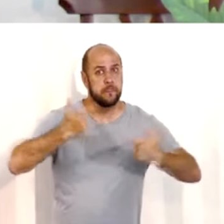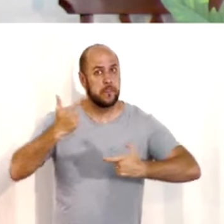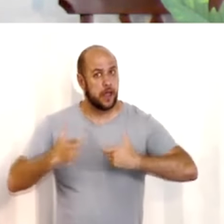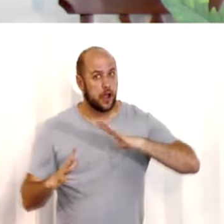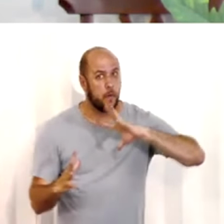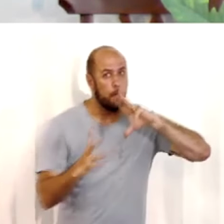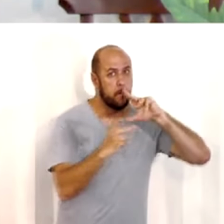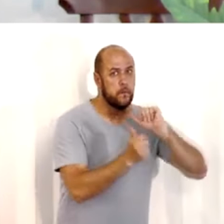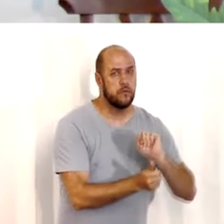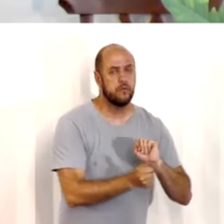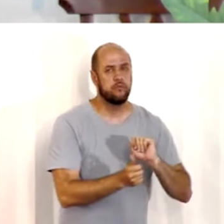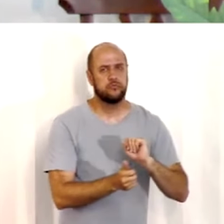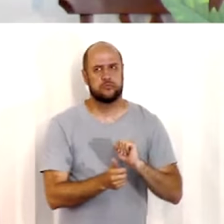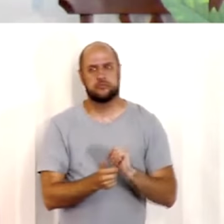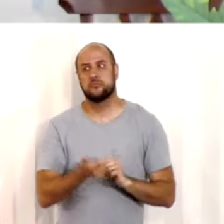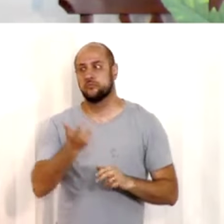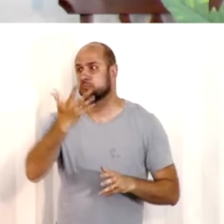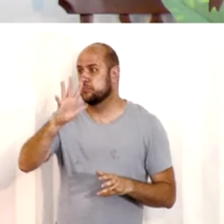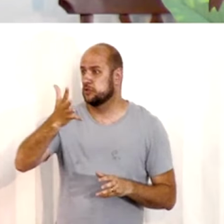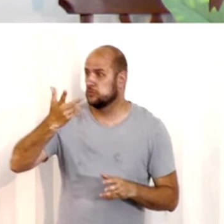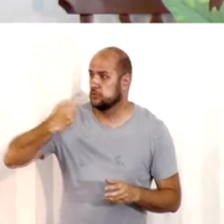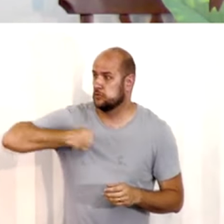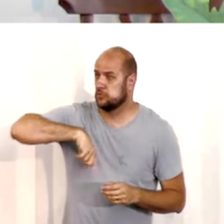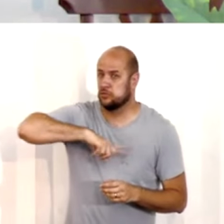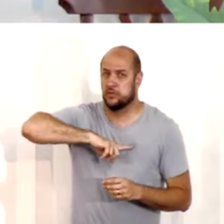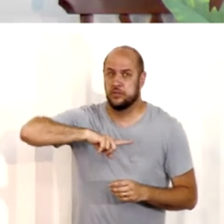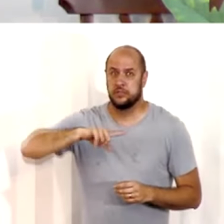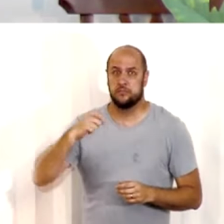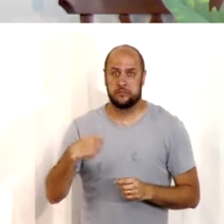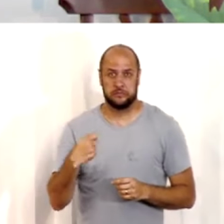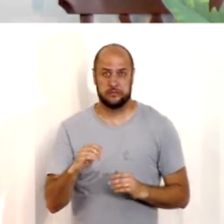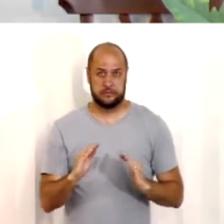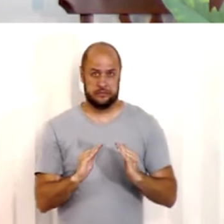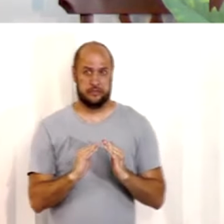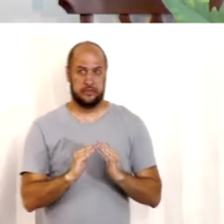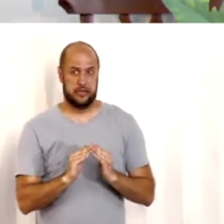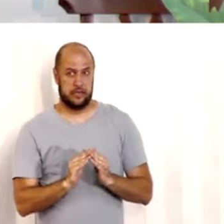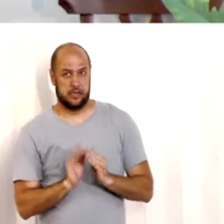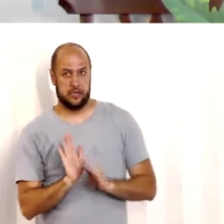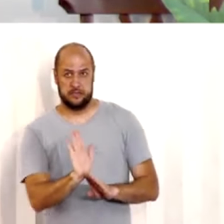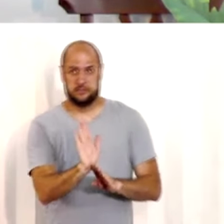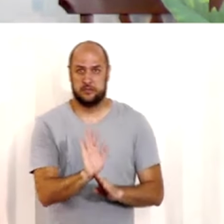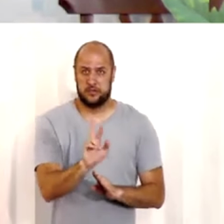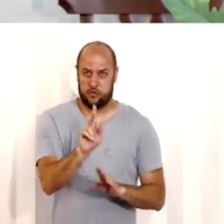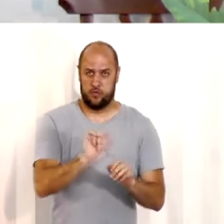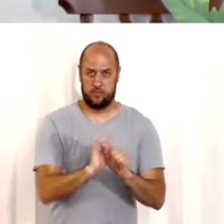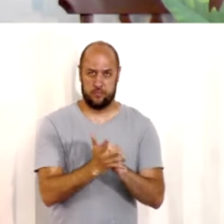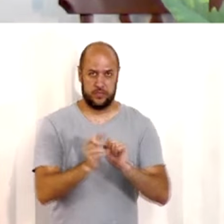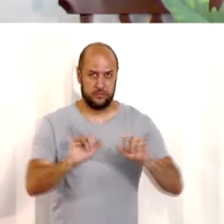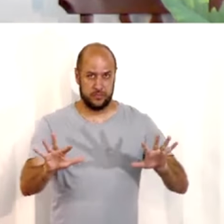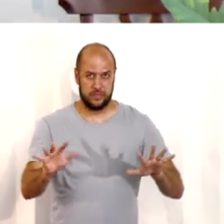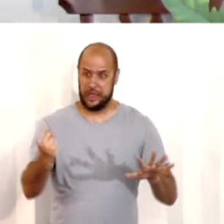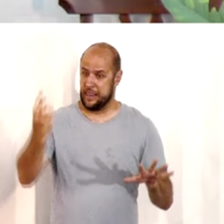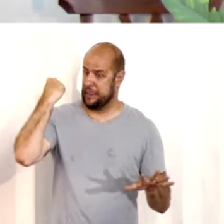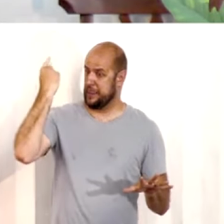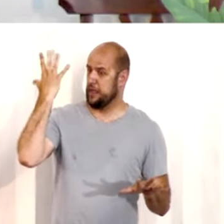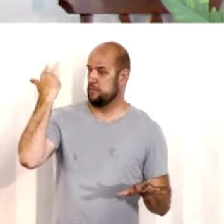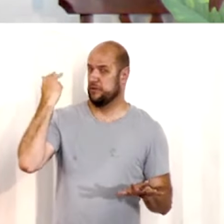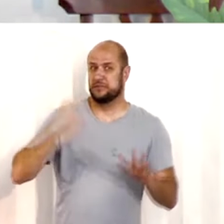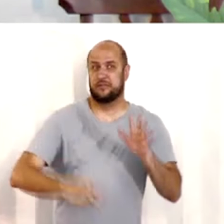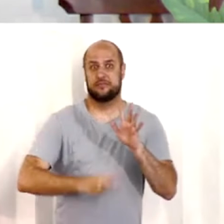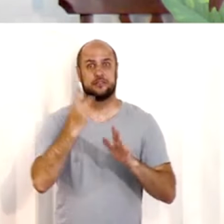em que mais ou menos como nós agora aqui, há pouco tivemos de ficar em casa por conta da pandemia, lá na Segunda Guerra Mundial,